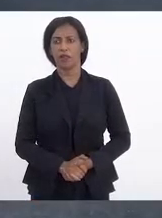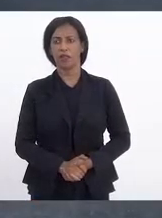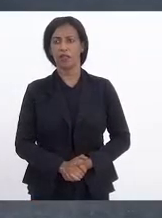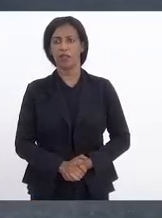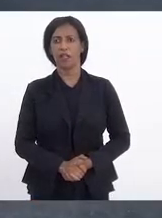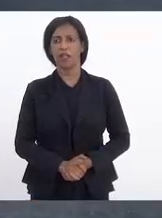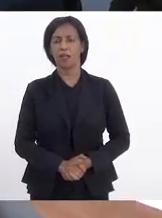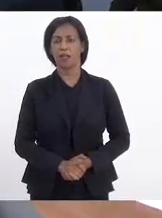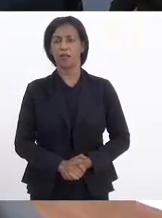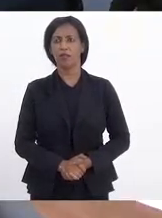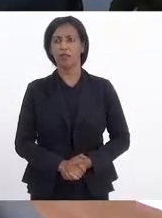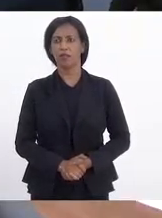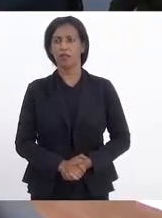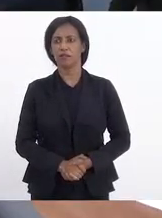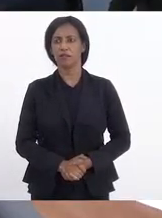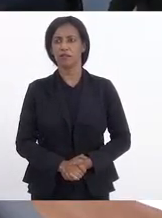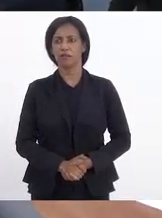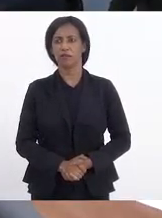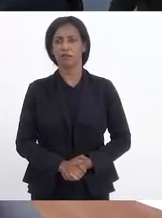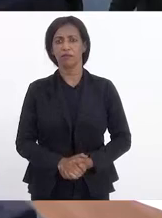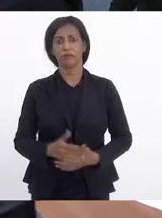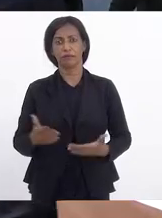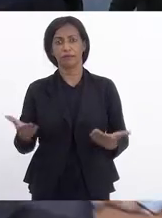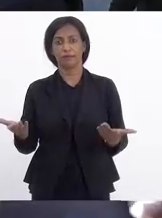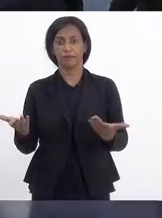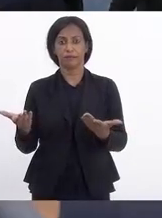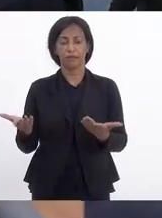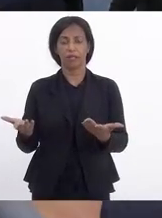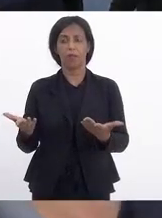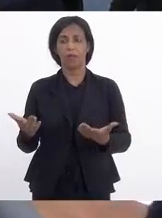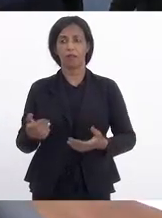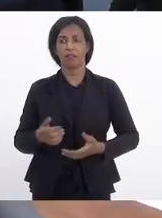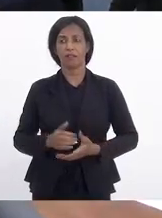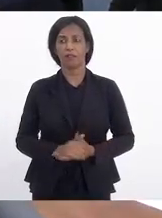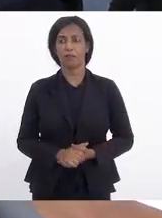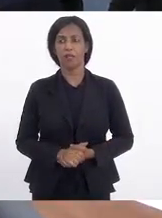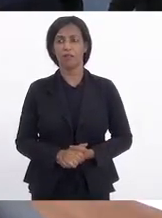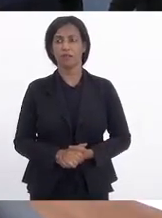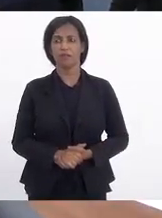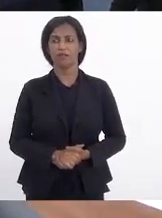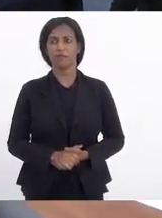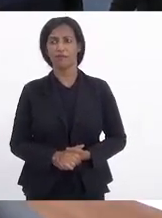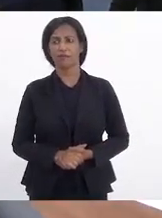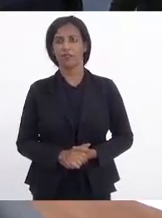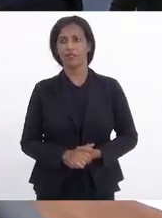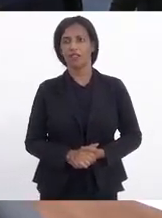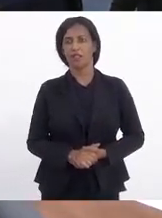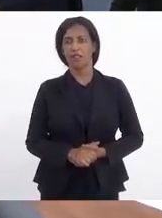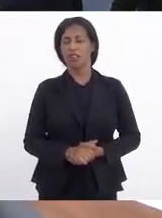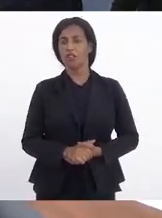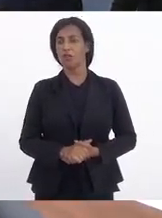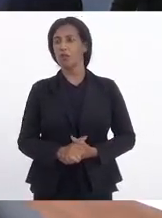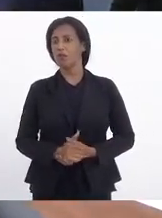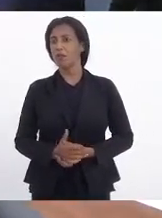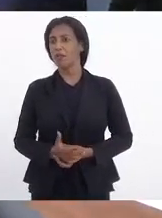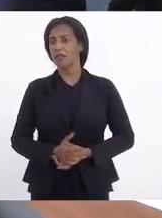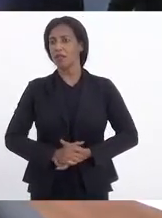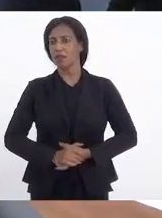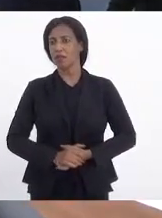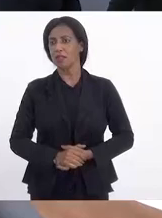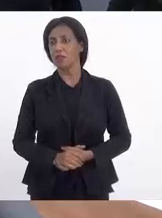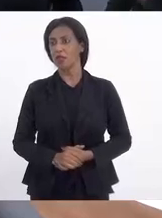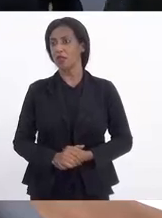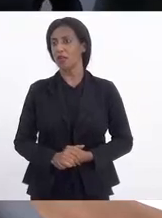a quebrar o vidro isso aí é isso aí a gente já conhece e as vergonhas